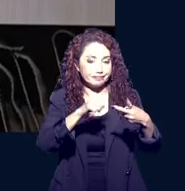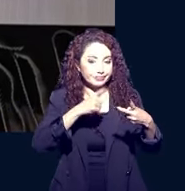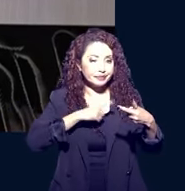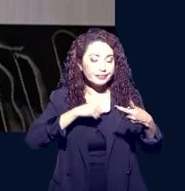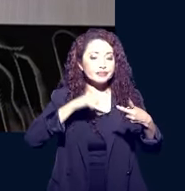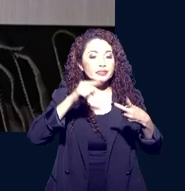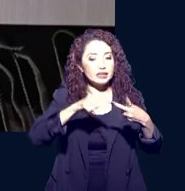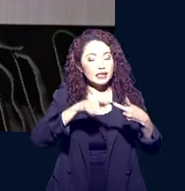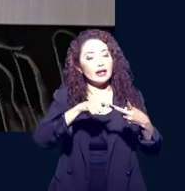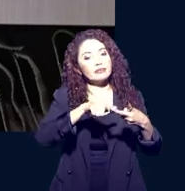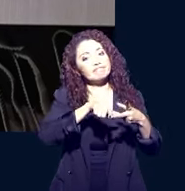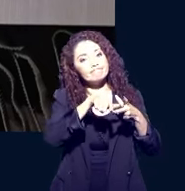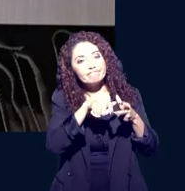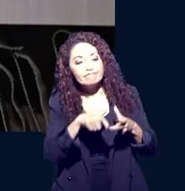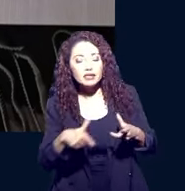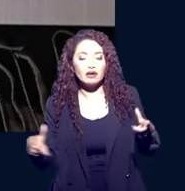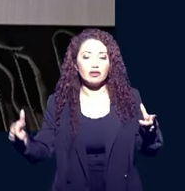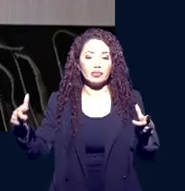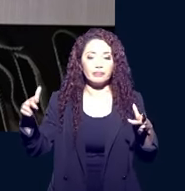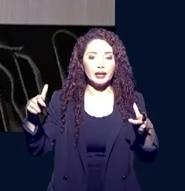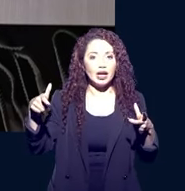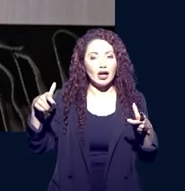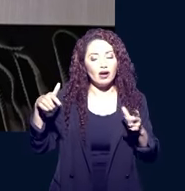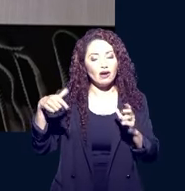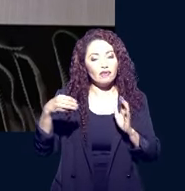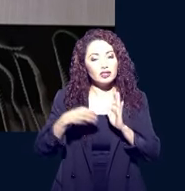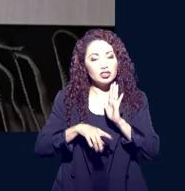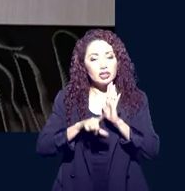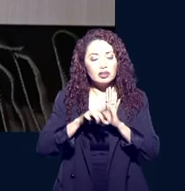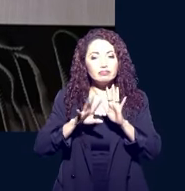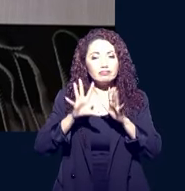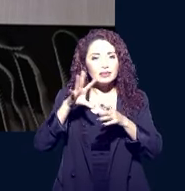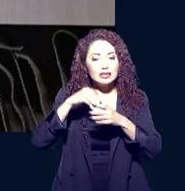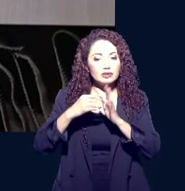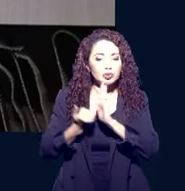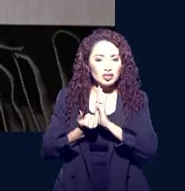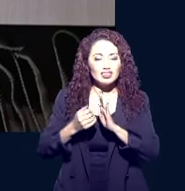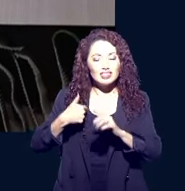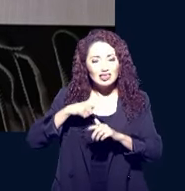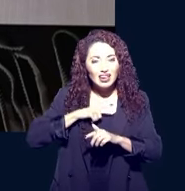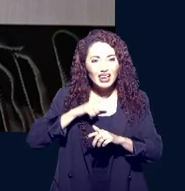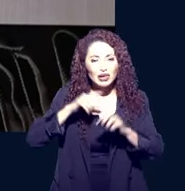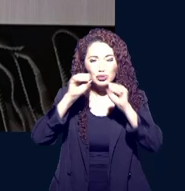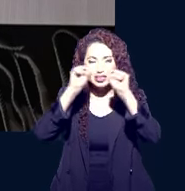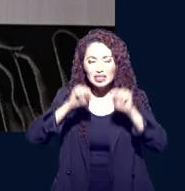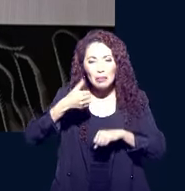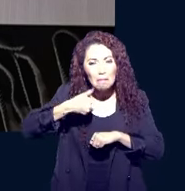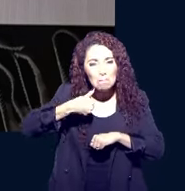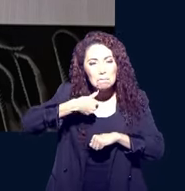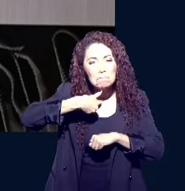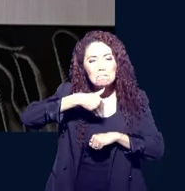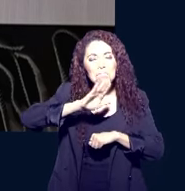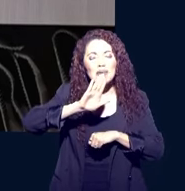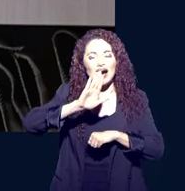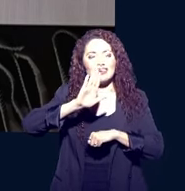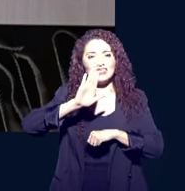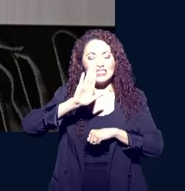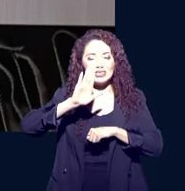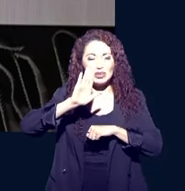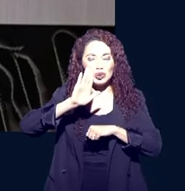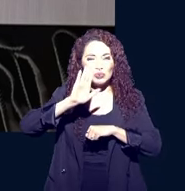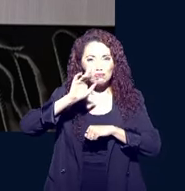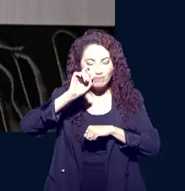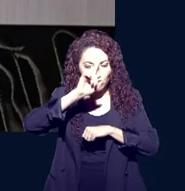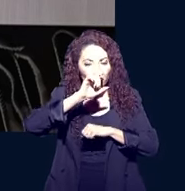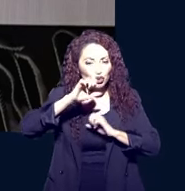ampla litigiosidade tributária porque temos o sistema mais complexo do mundo e portanto